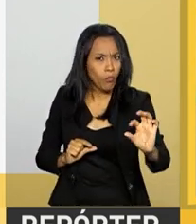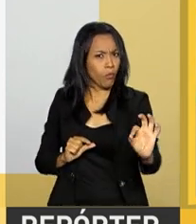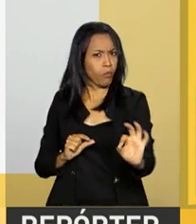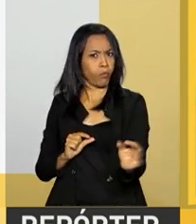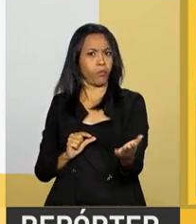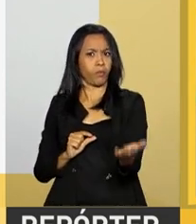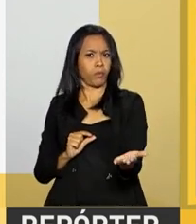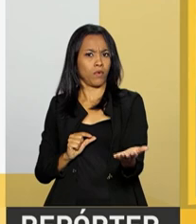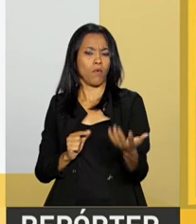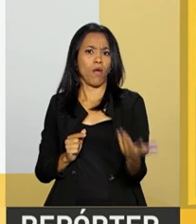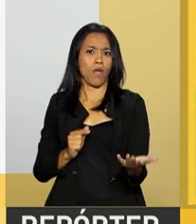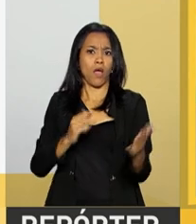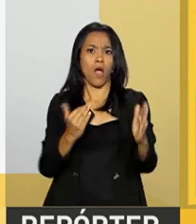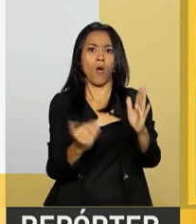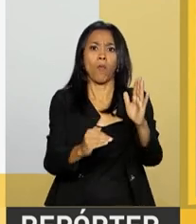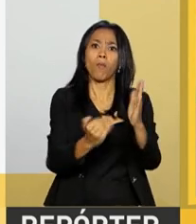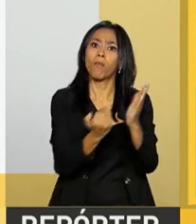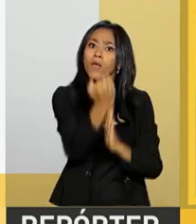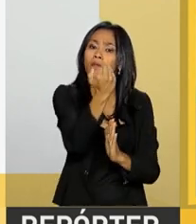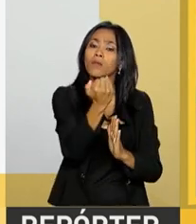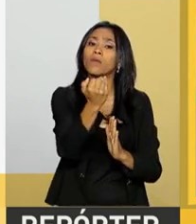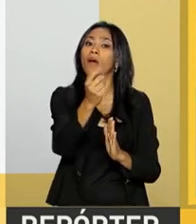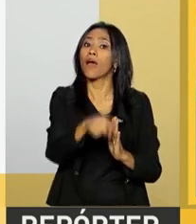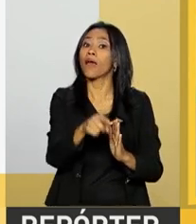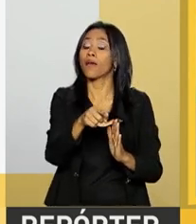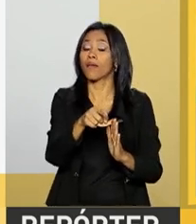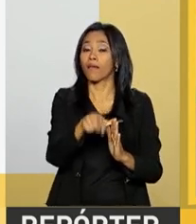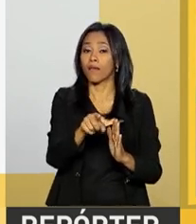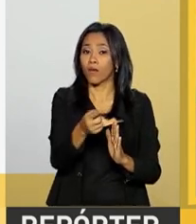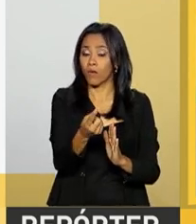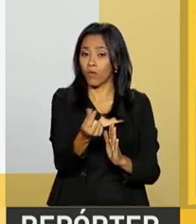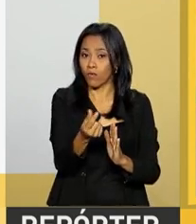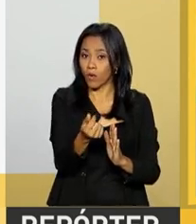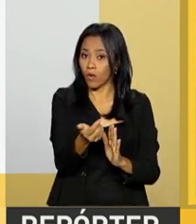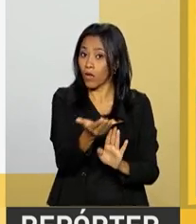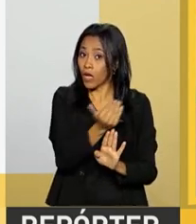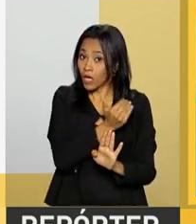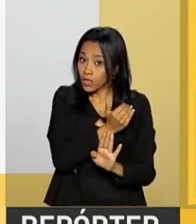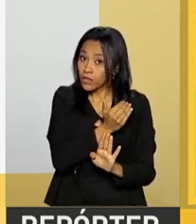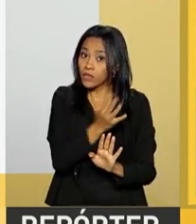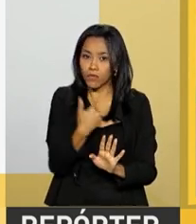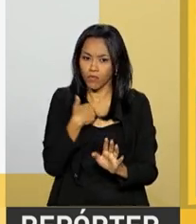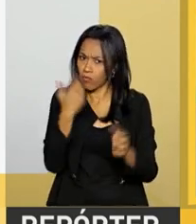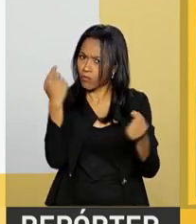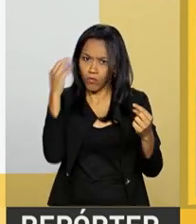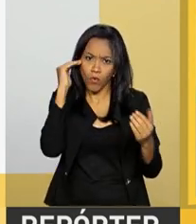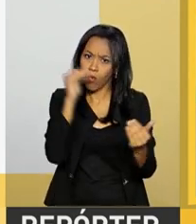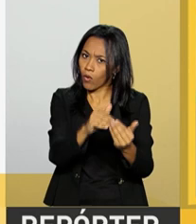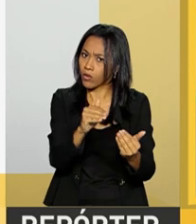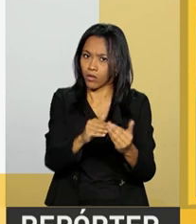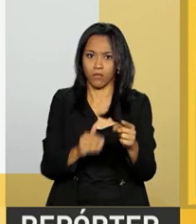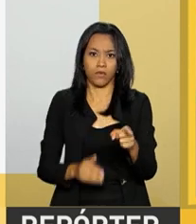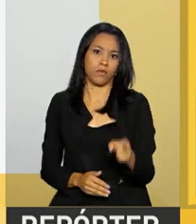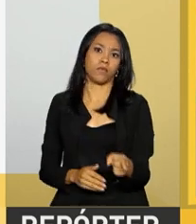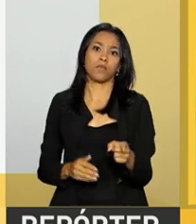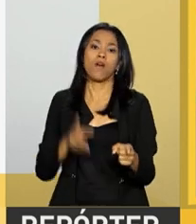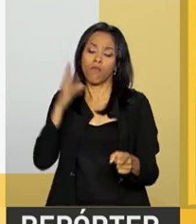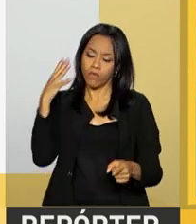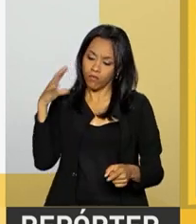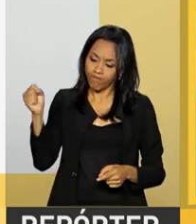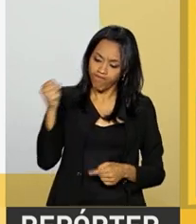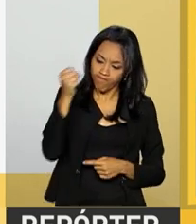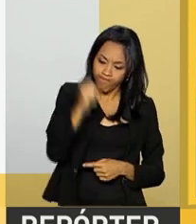o novo aumento é sobre o preço anteriormente é cobrado não permitir malandro gottardi tv